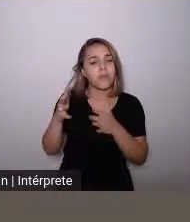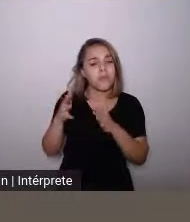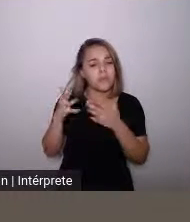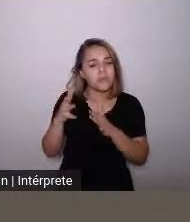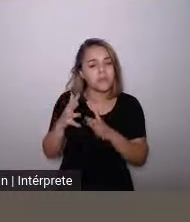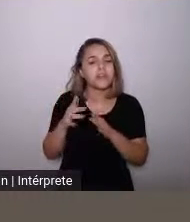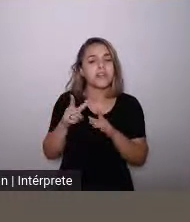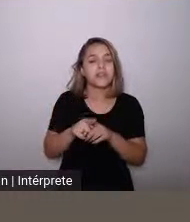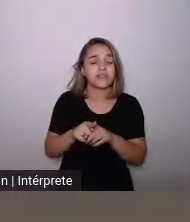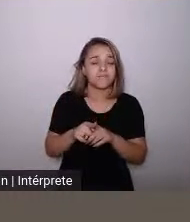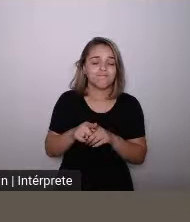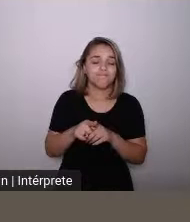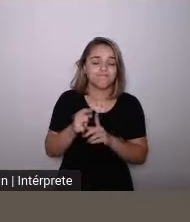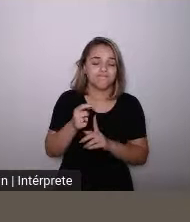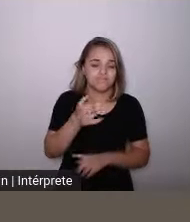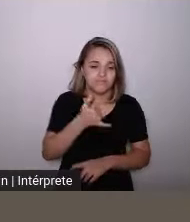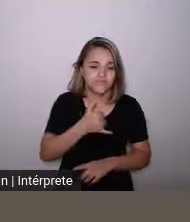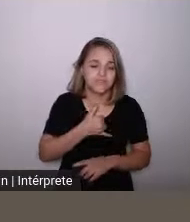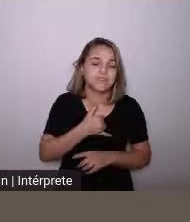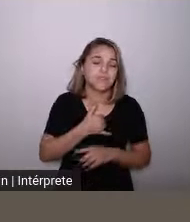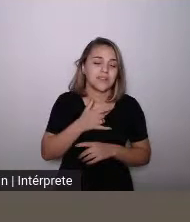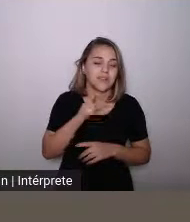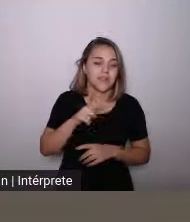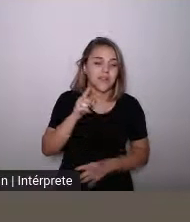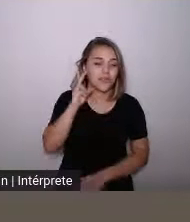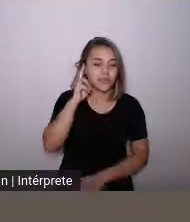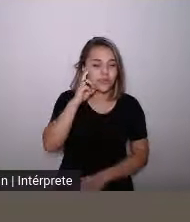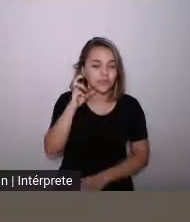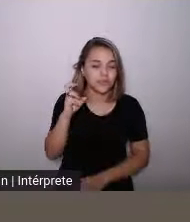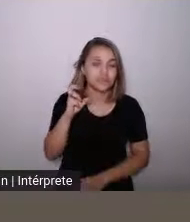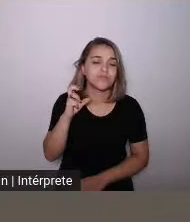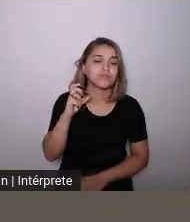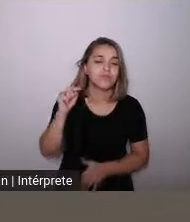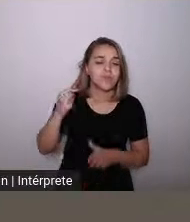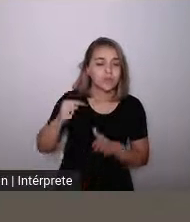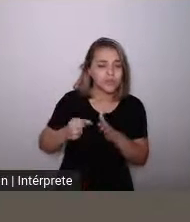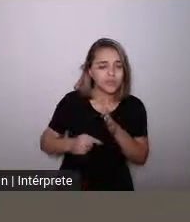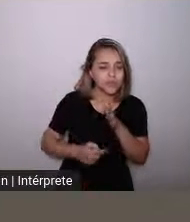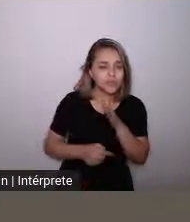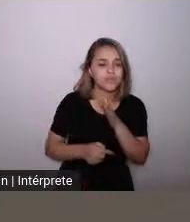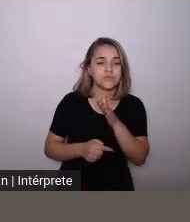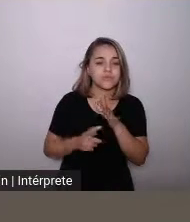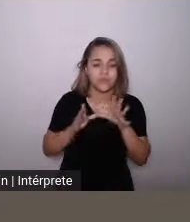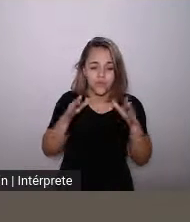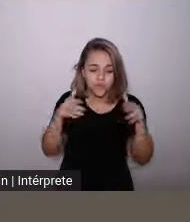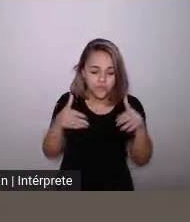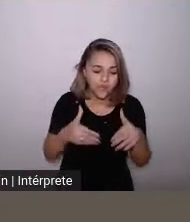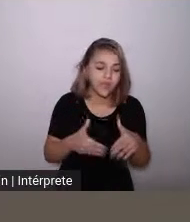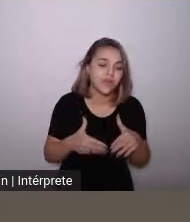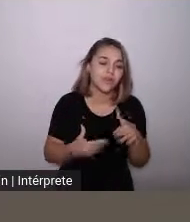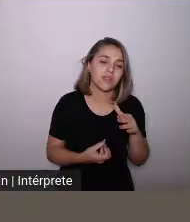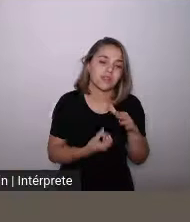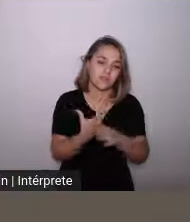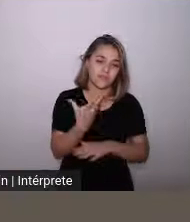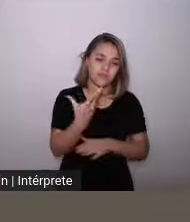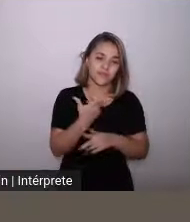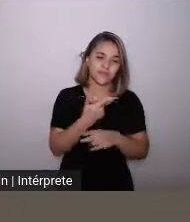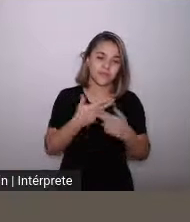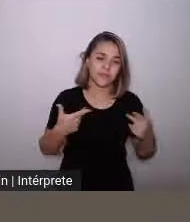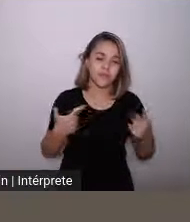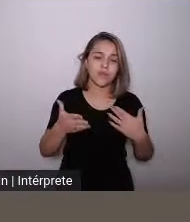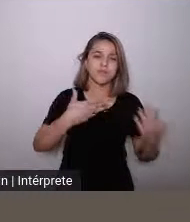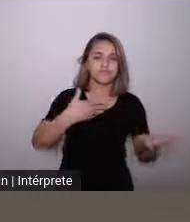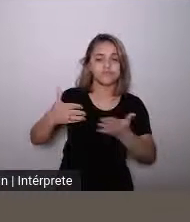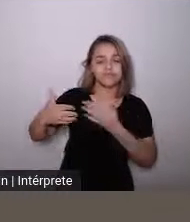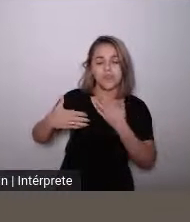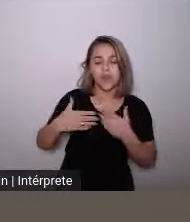é um saber e uma sabedoria, que vem do abismo, a imersão no mundo das coisas criadas. O diálogo com a dor, a perda e a